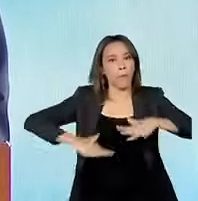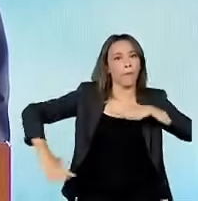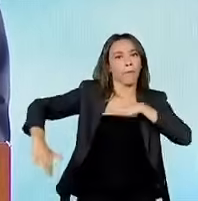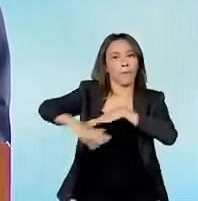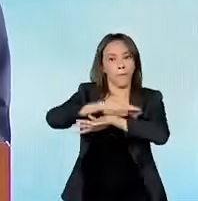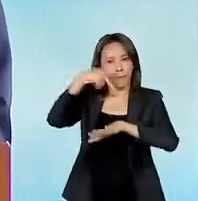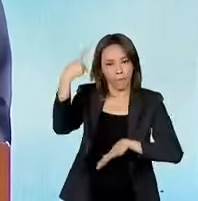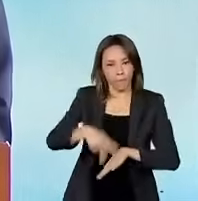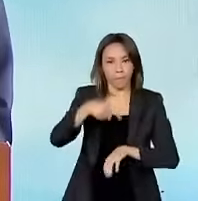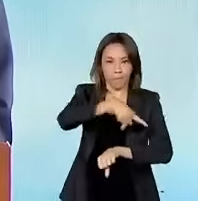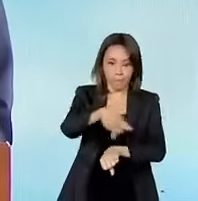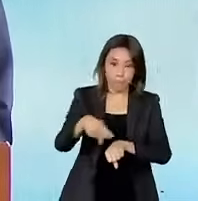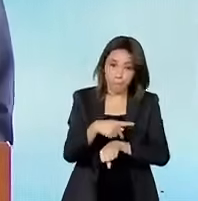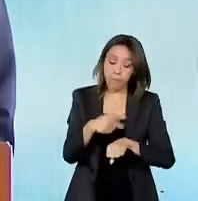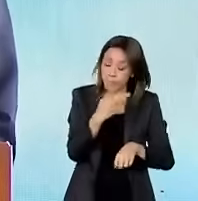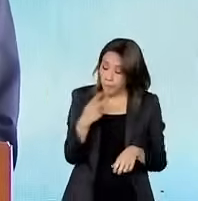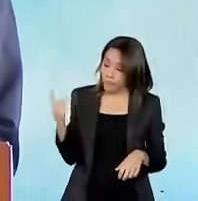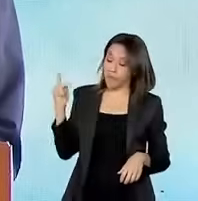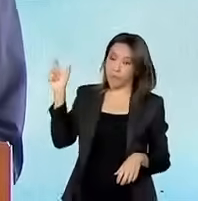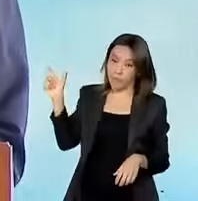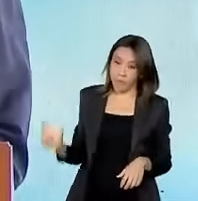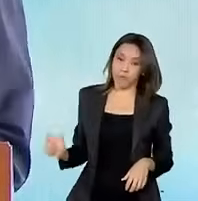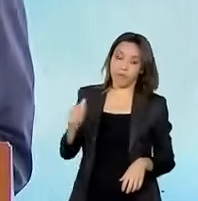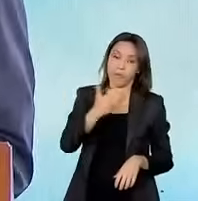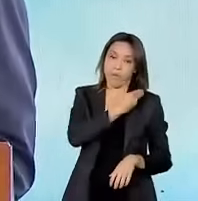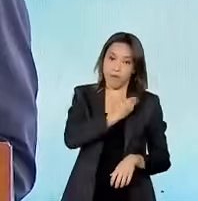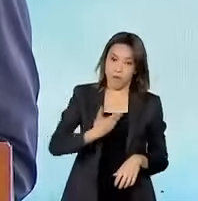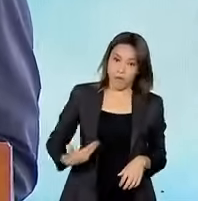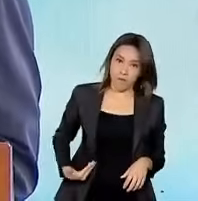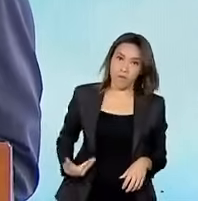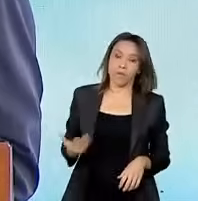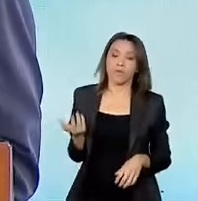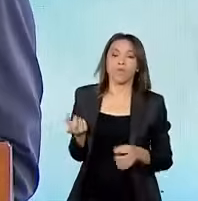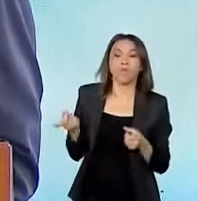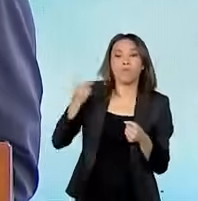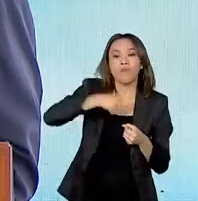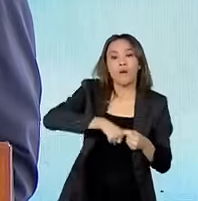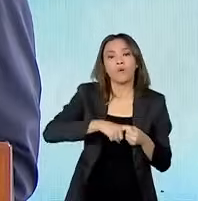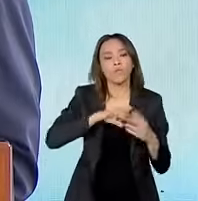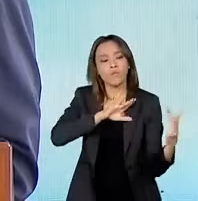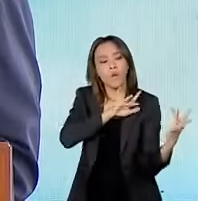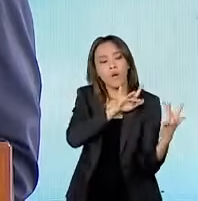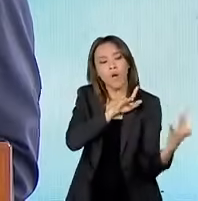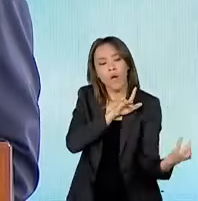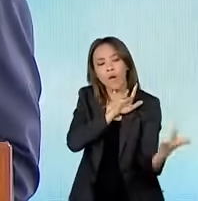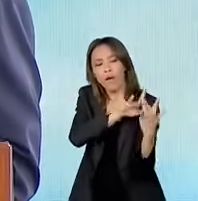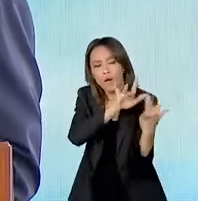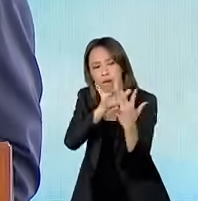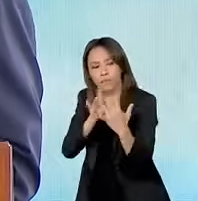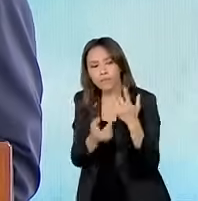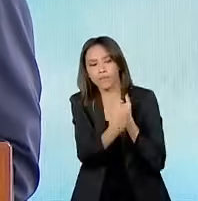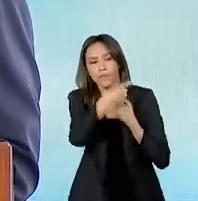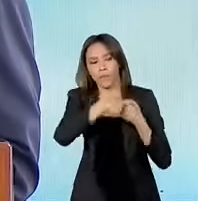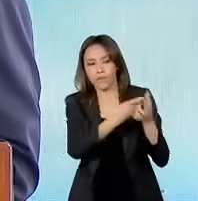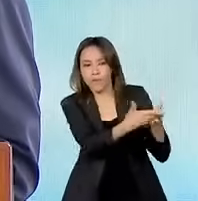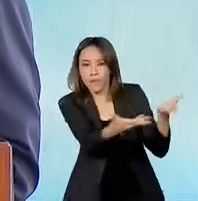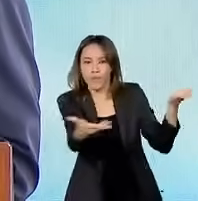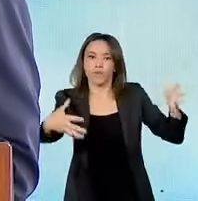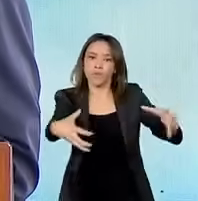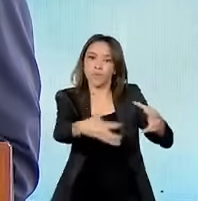especial, o seu governo retoma uma relação construtiva com esses movimentos e o ministro